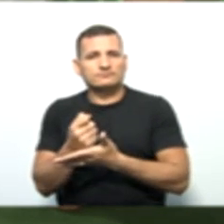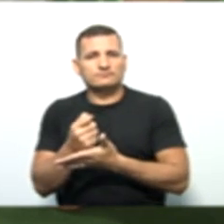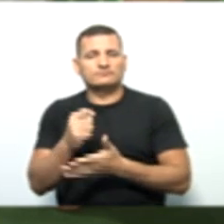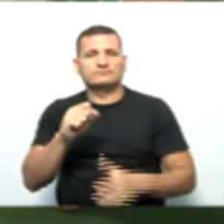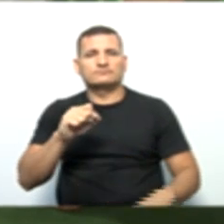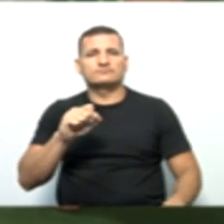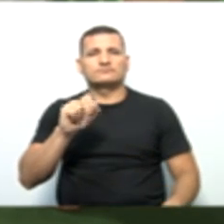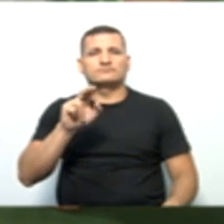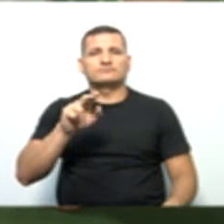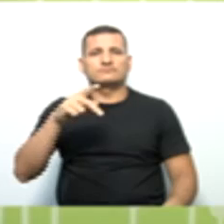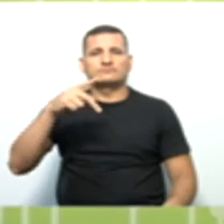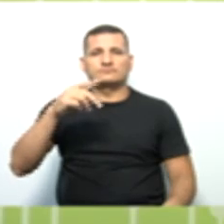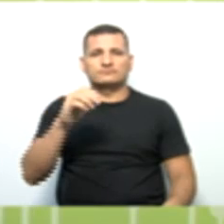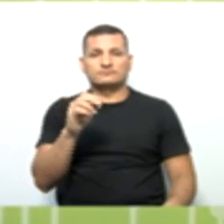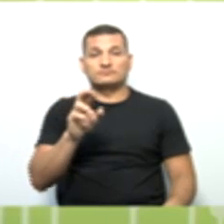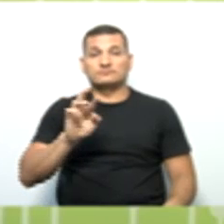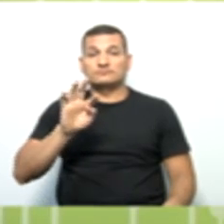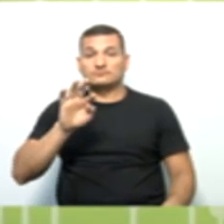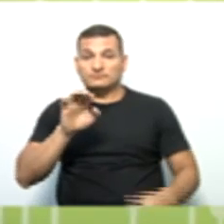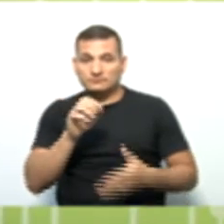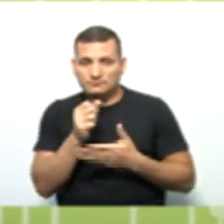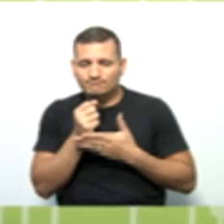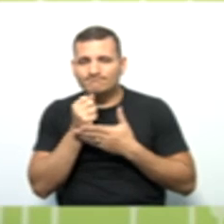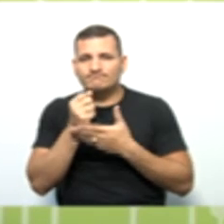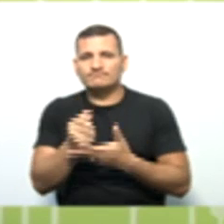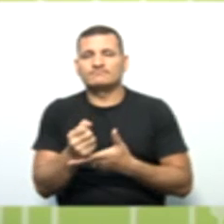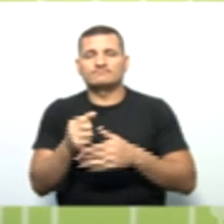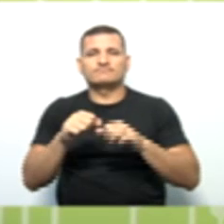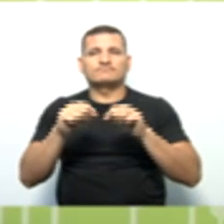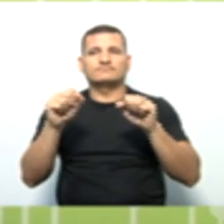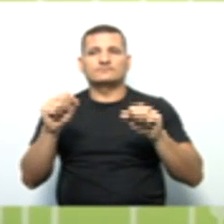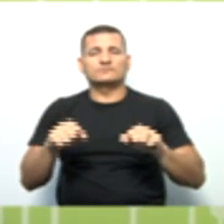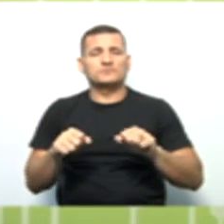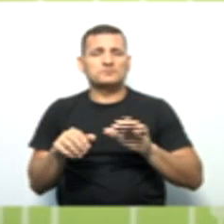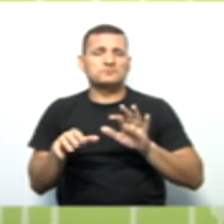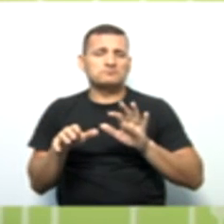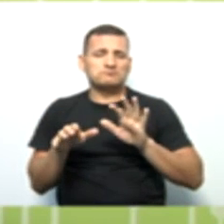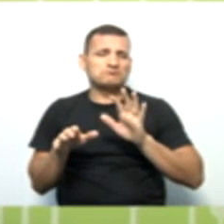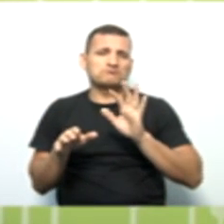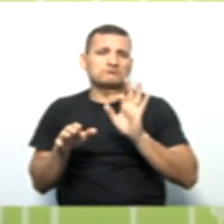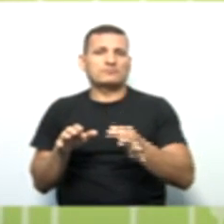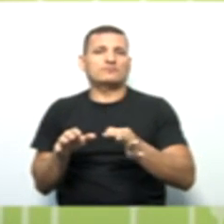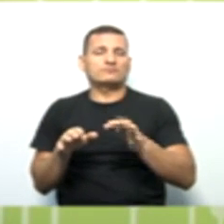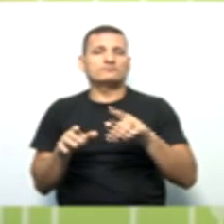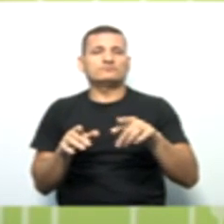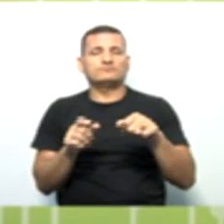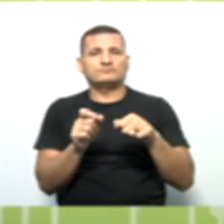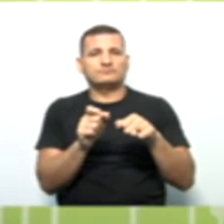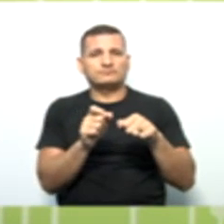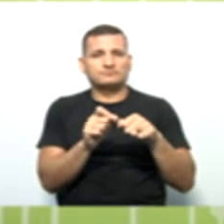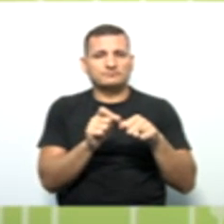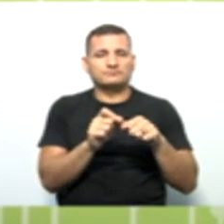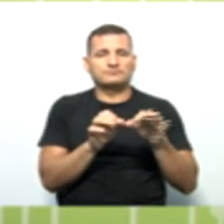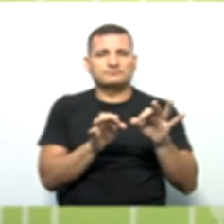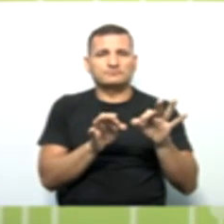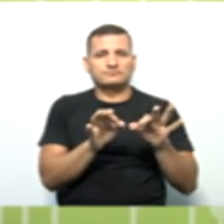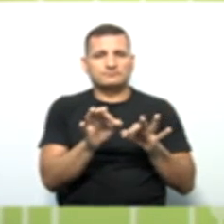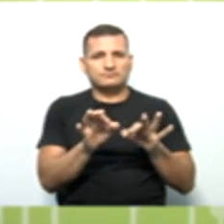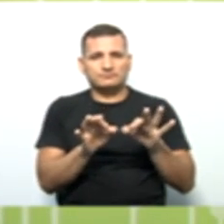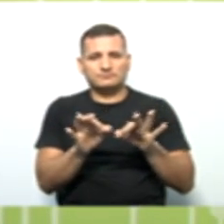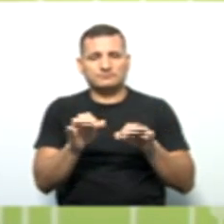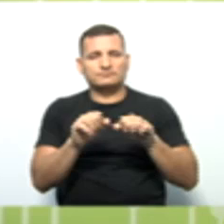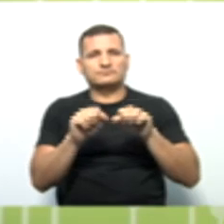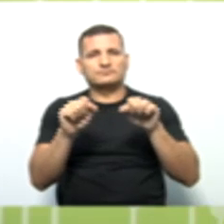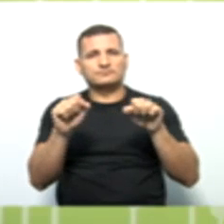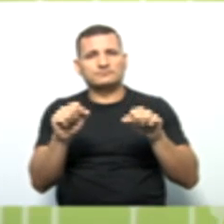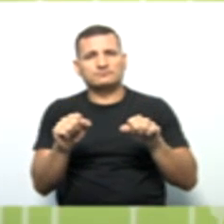que a pessoa possa dar um suporte a esse sistema. E é isso mesmo, gente. Ó, você modela o meu sistema e depois você vai fazer o quê?